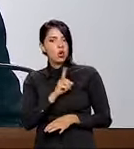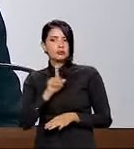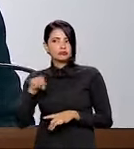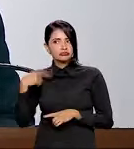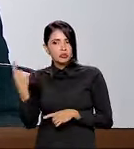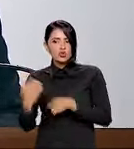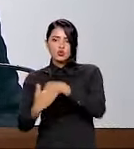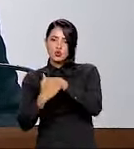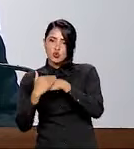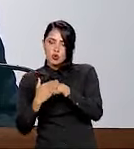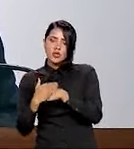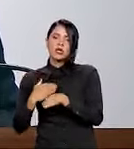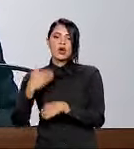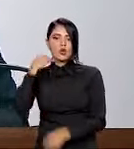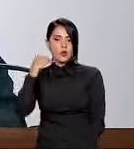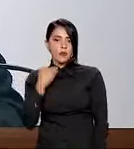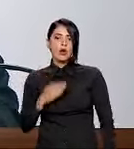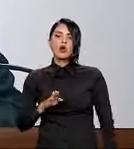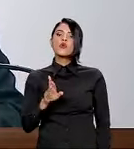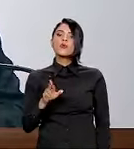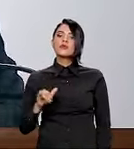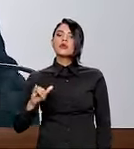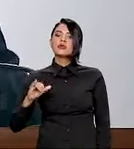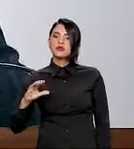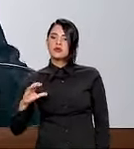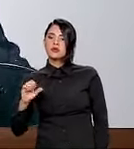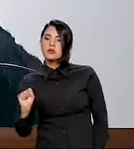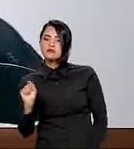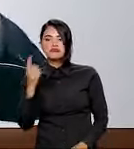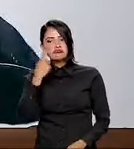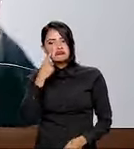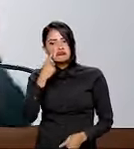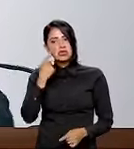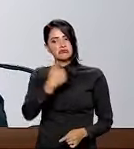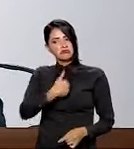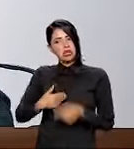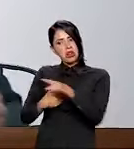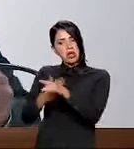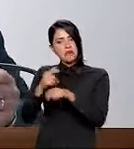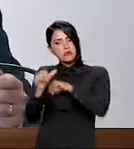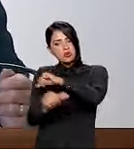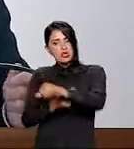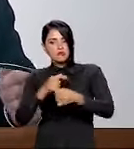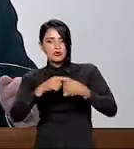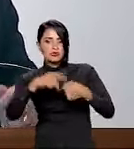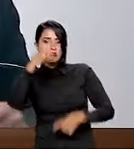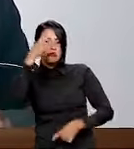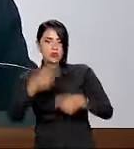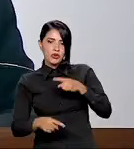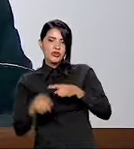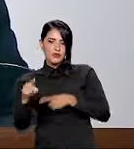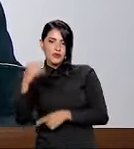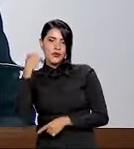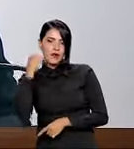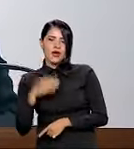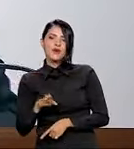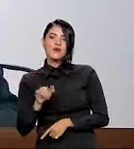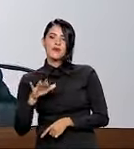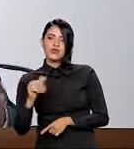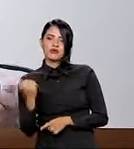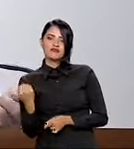conversar ainda com o Banco dos BRICS para ver se os governadores mudavam um artigo que proíbe o Banco dos BRICS